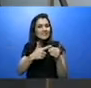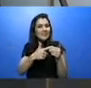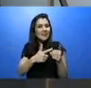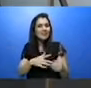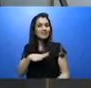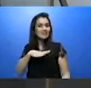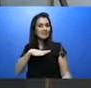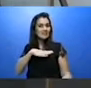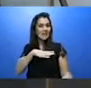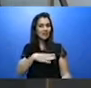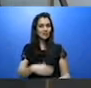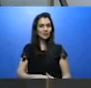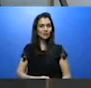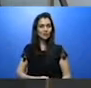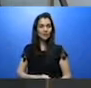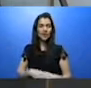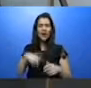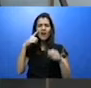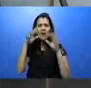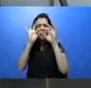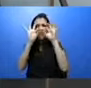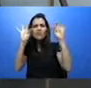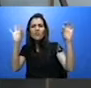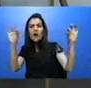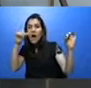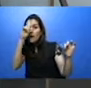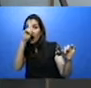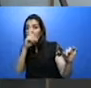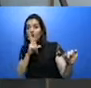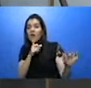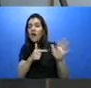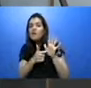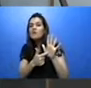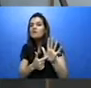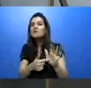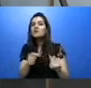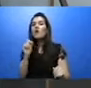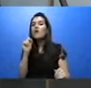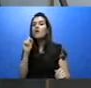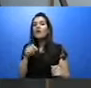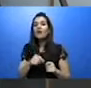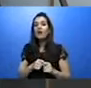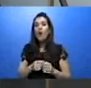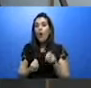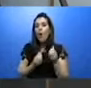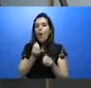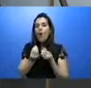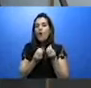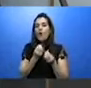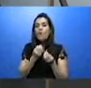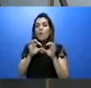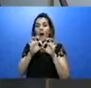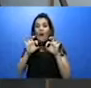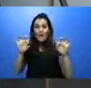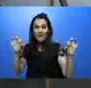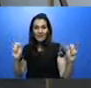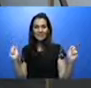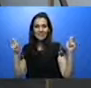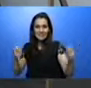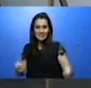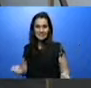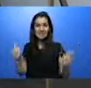Tá vendo essa faixinha amarela? Ela representa, olha, como se fosse assim, ó, um pedaço de corda de 1